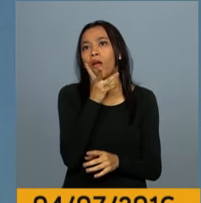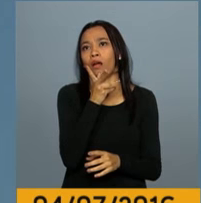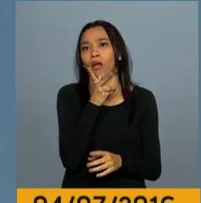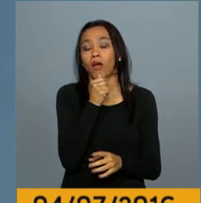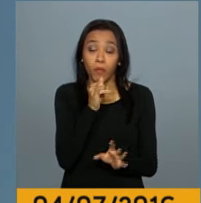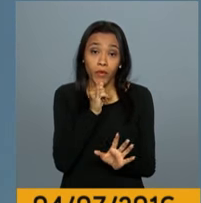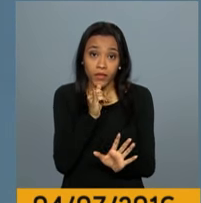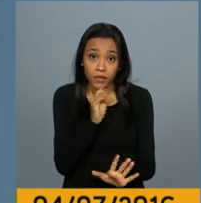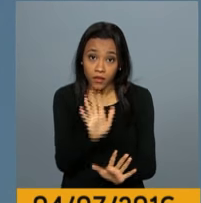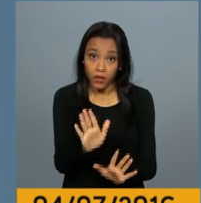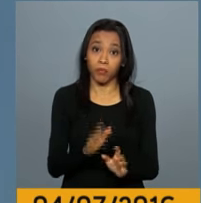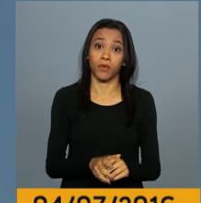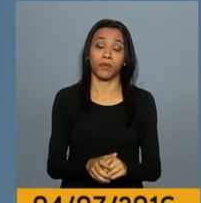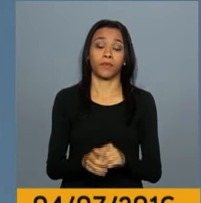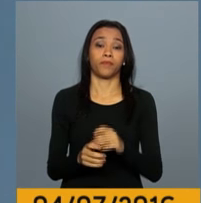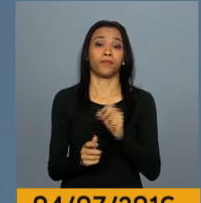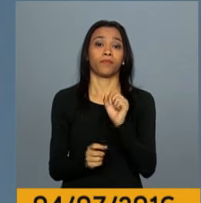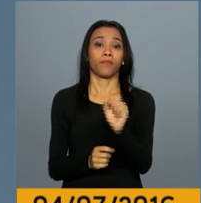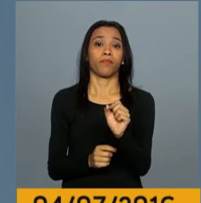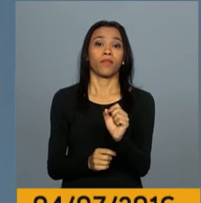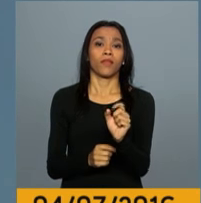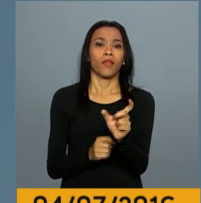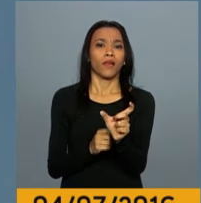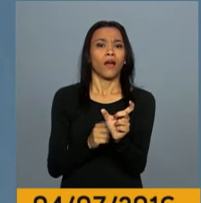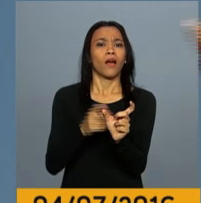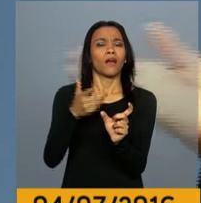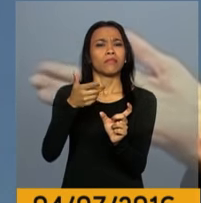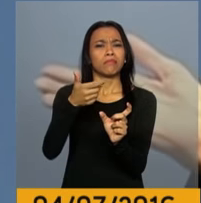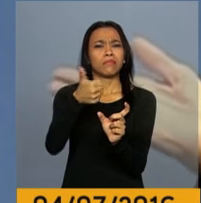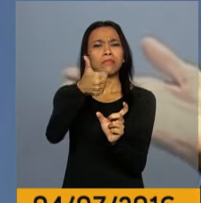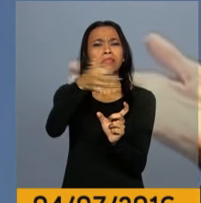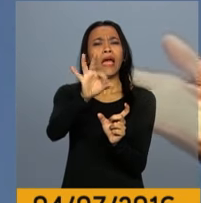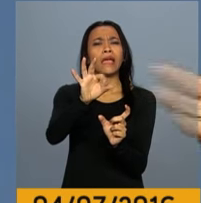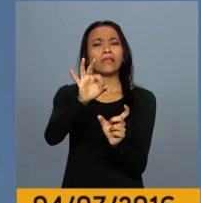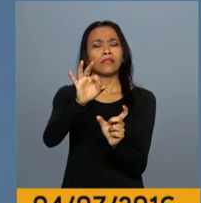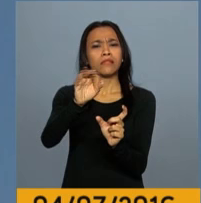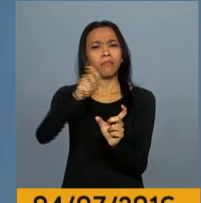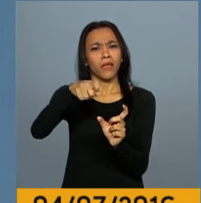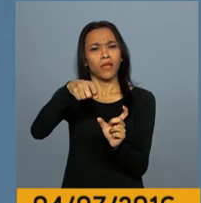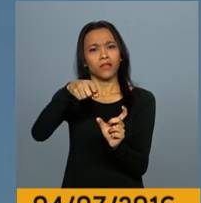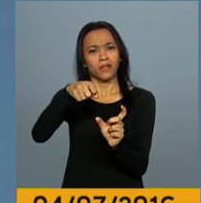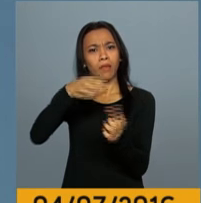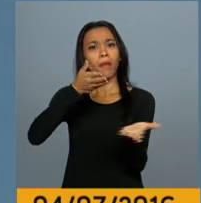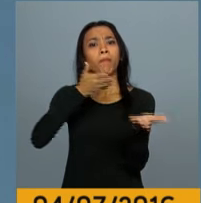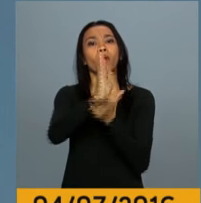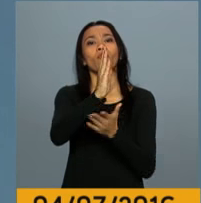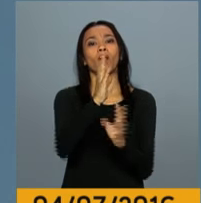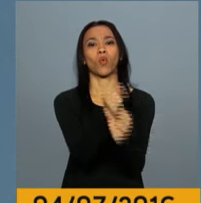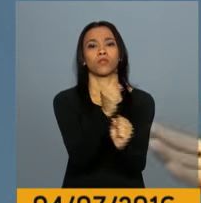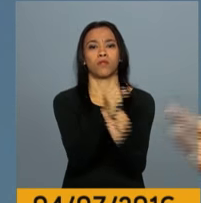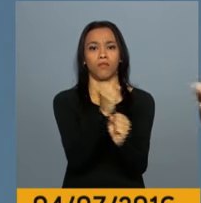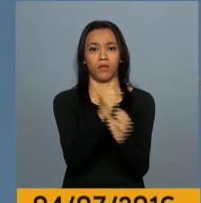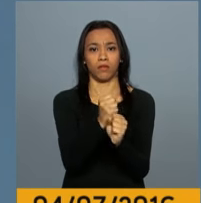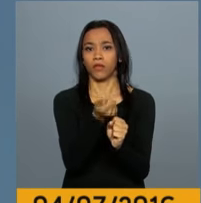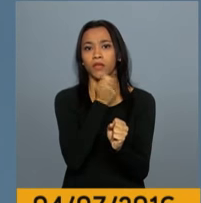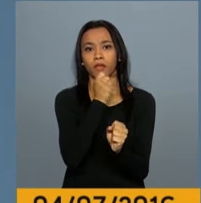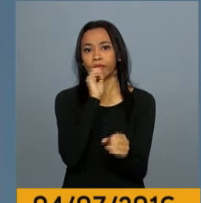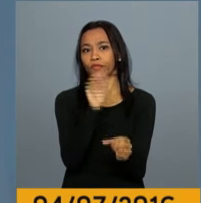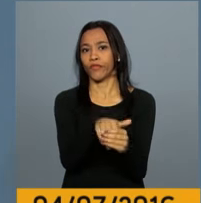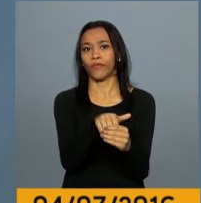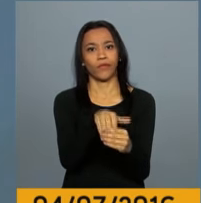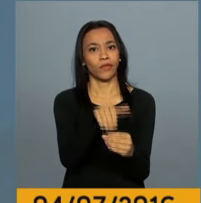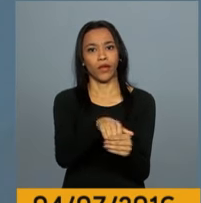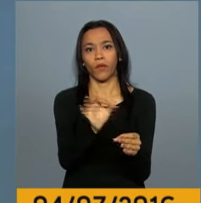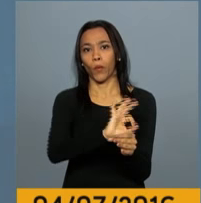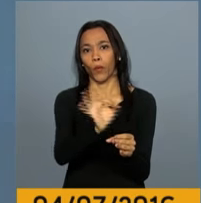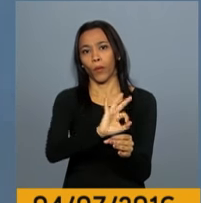receitas orçamentárias. Lá estava há mais de 10 meses, né, Marcos? E não se votava. Foi muito